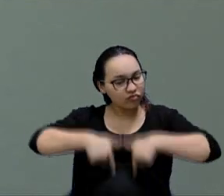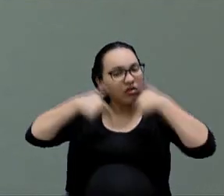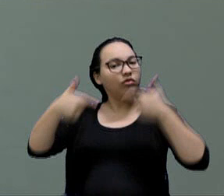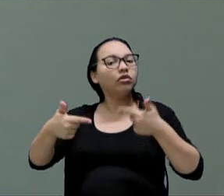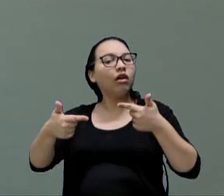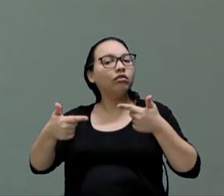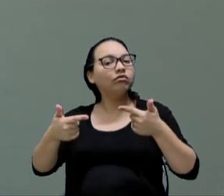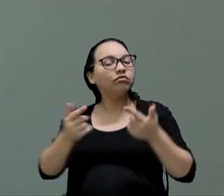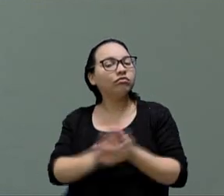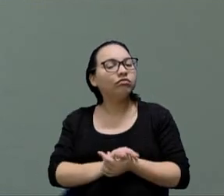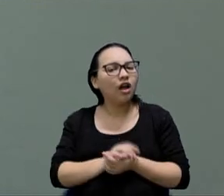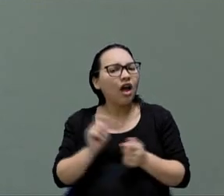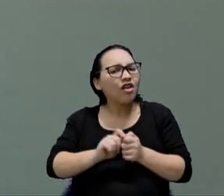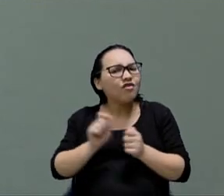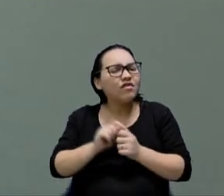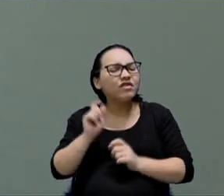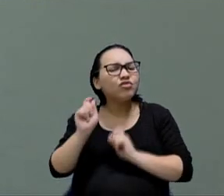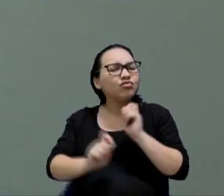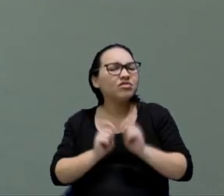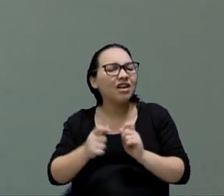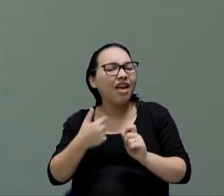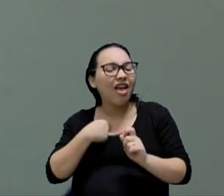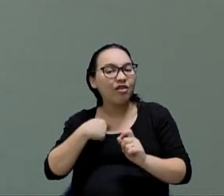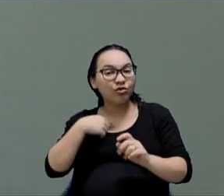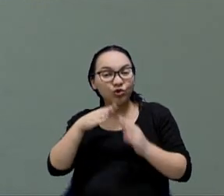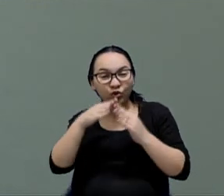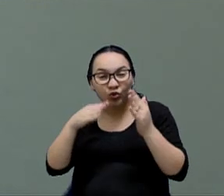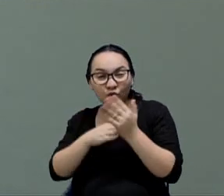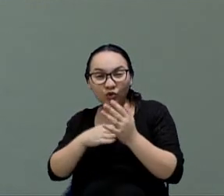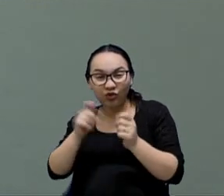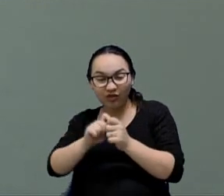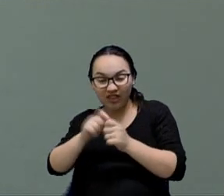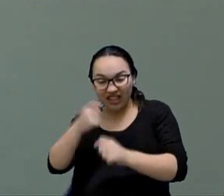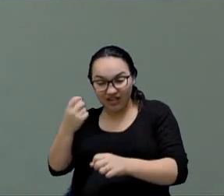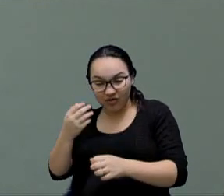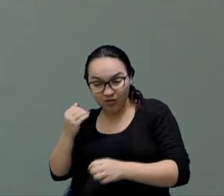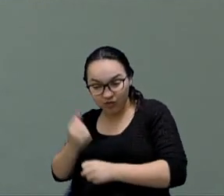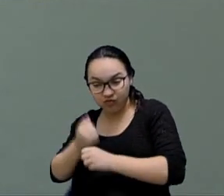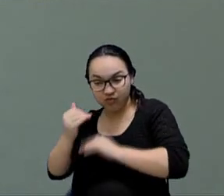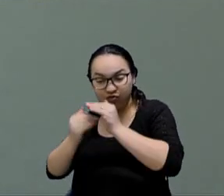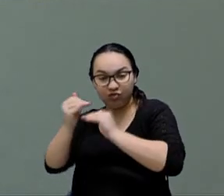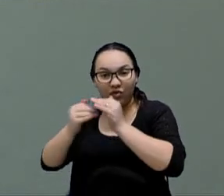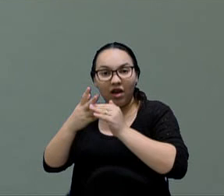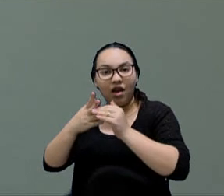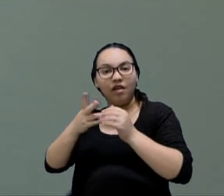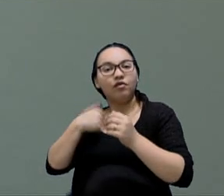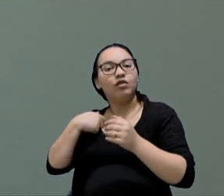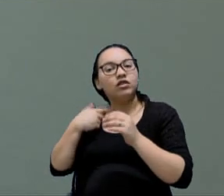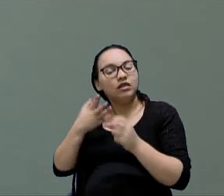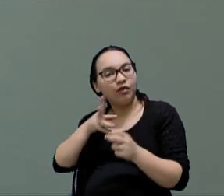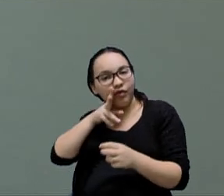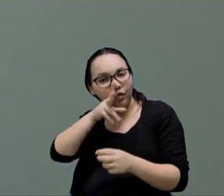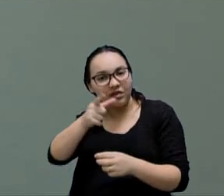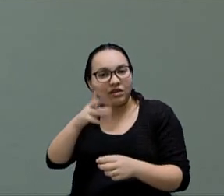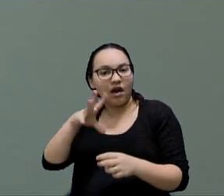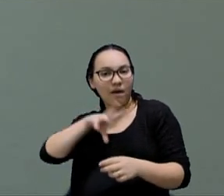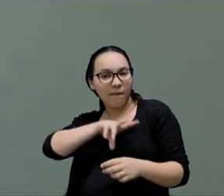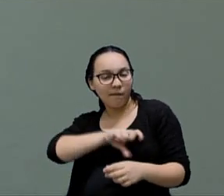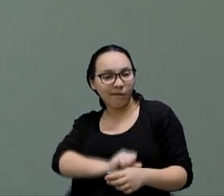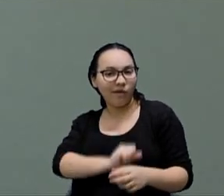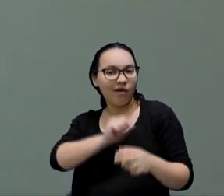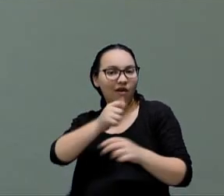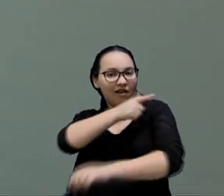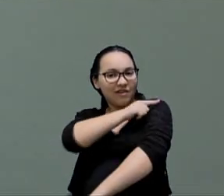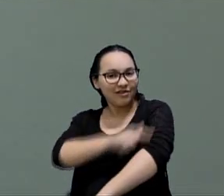Isso fez com que todos os pilares que eu construí até hoje fossem alicerçados com amor, respeito, carinho e